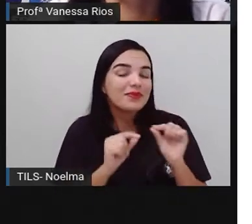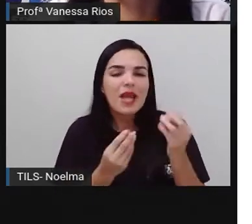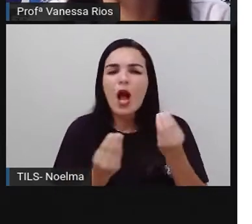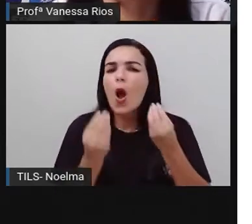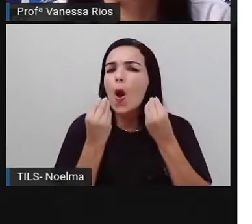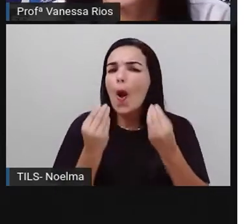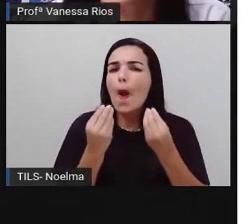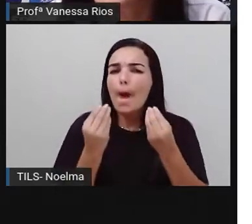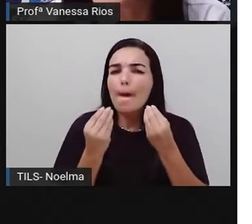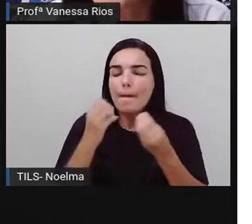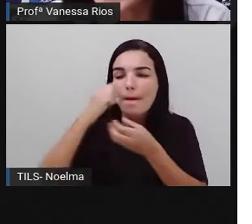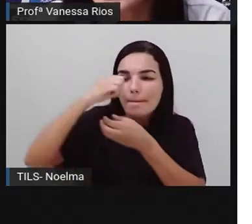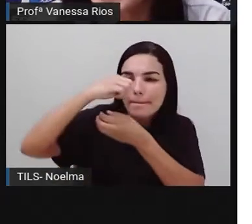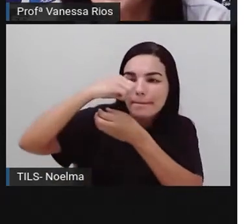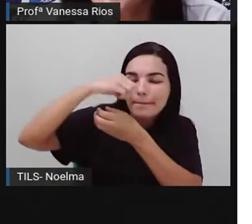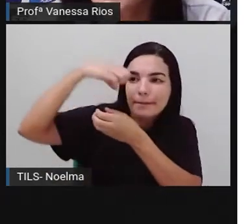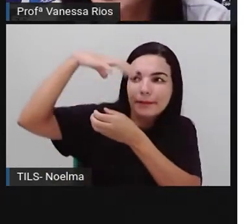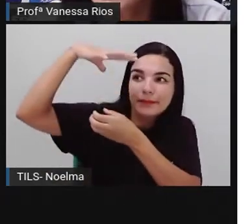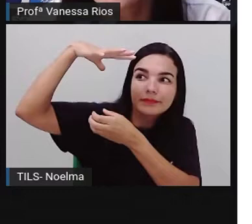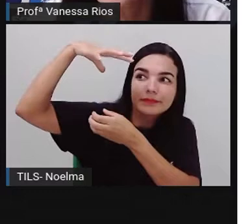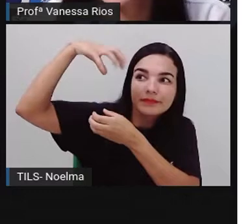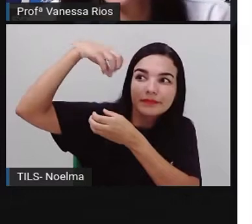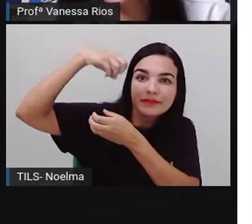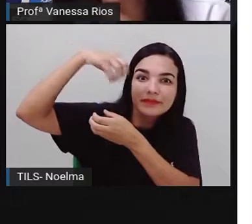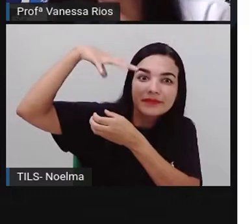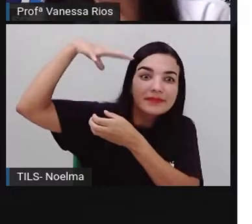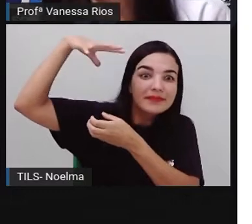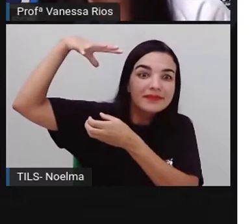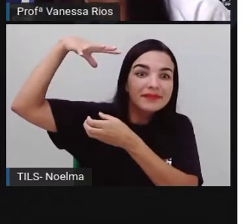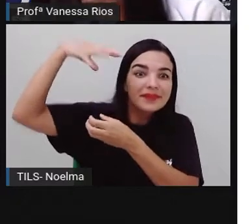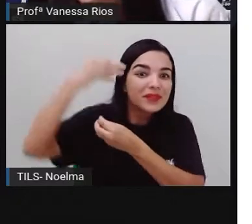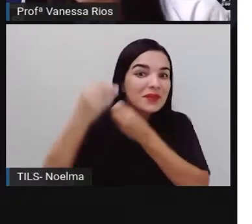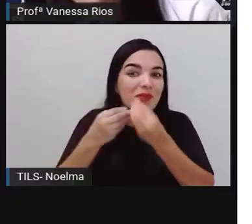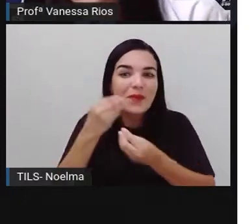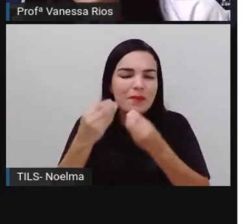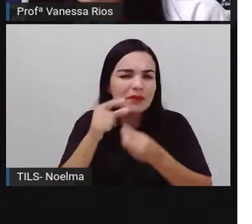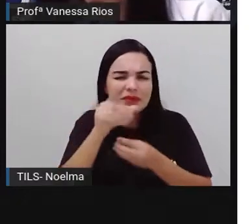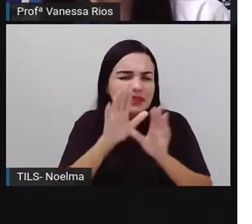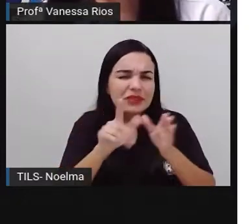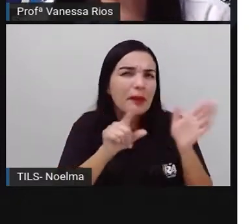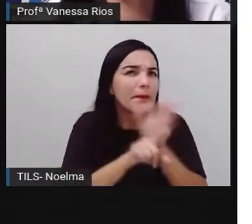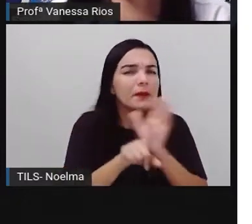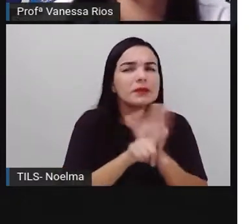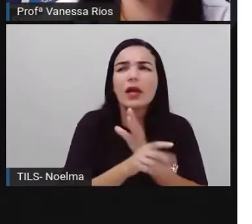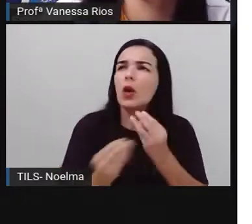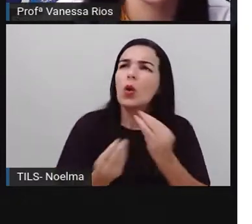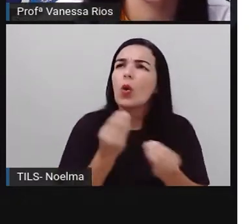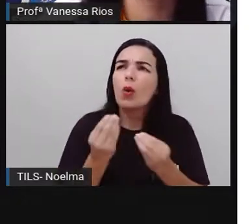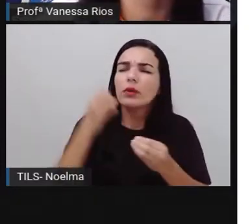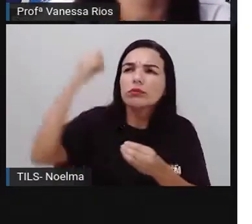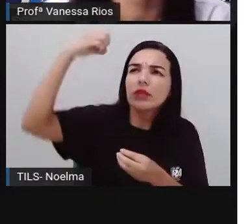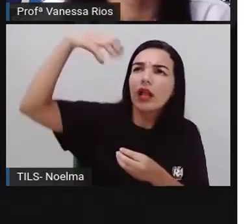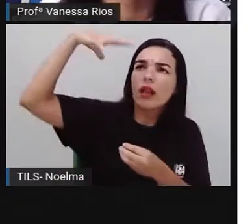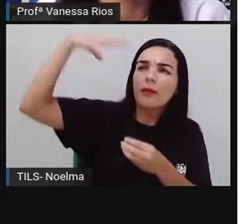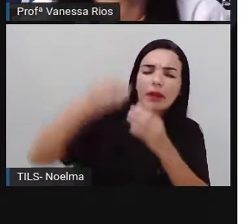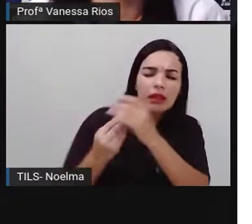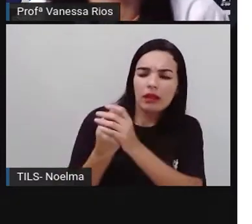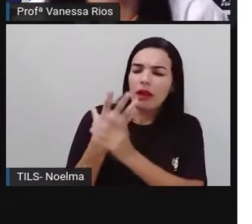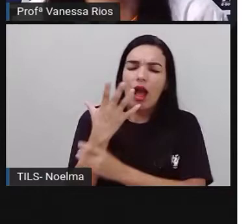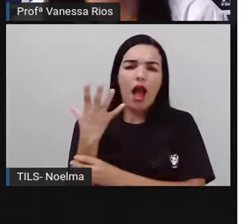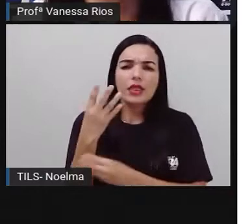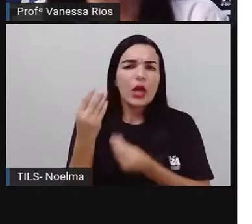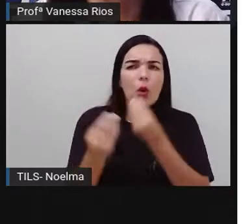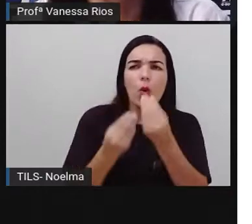como acender uma lâmpada. Você já se perguntou, né, como as lâmpadas foram criadas, como é que